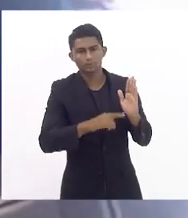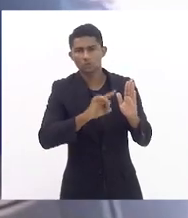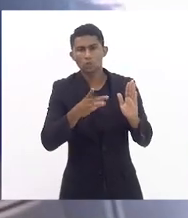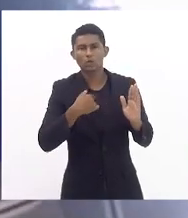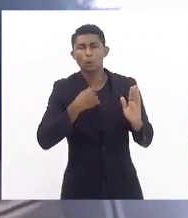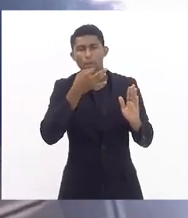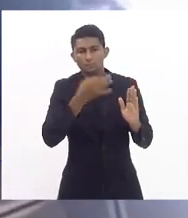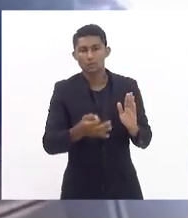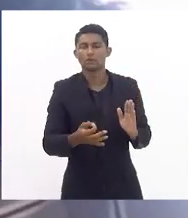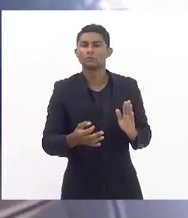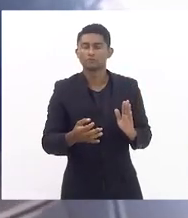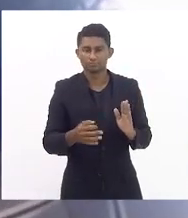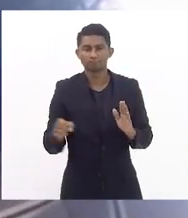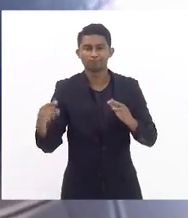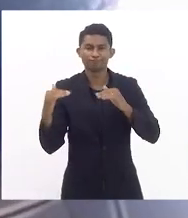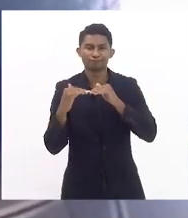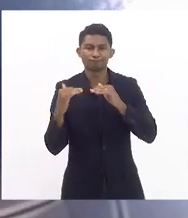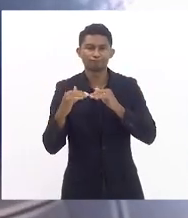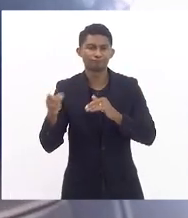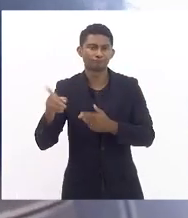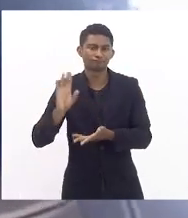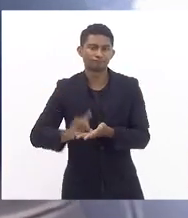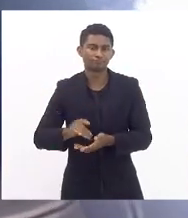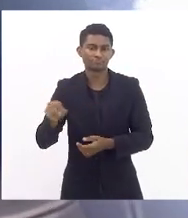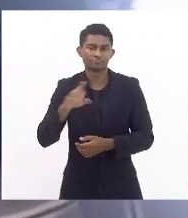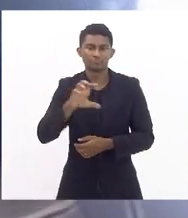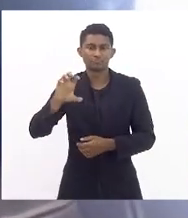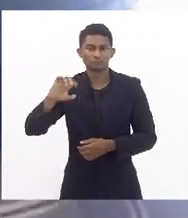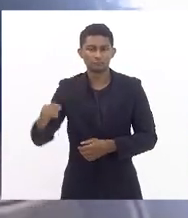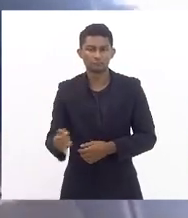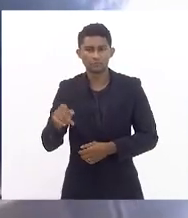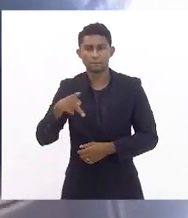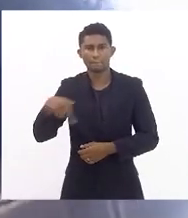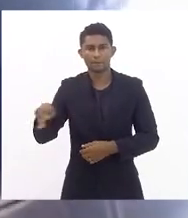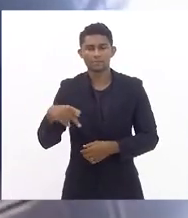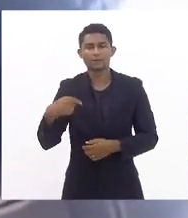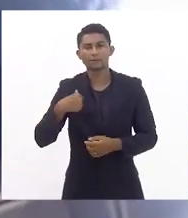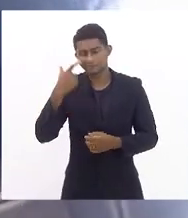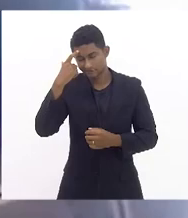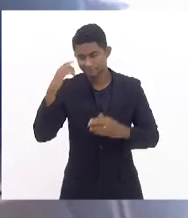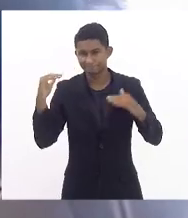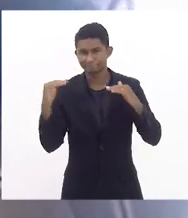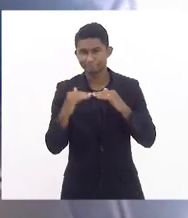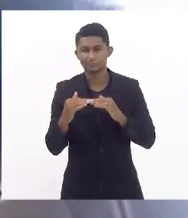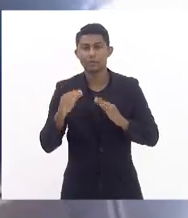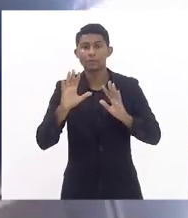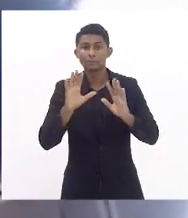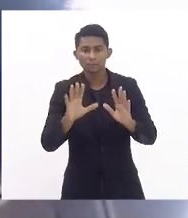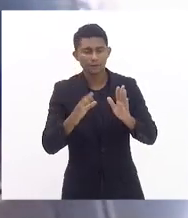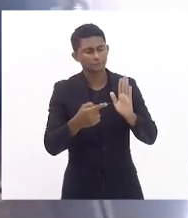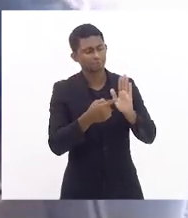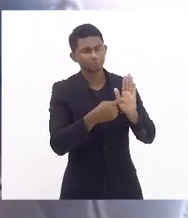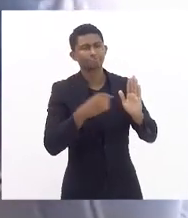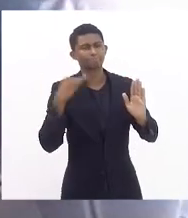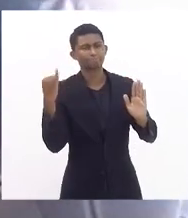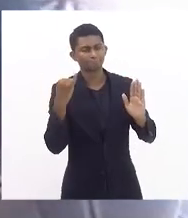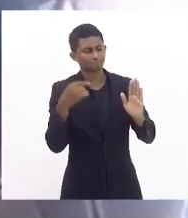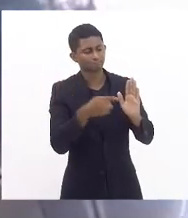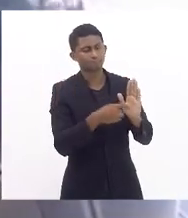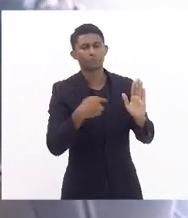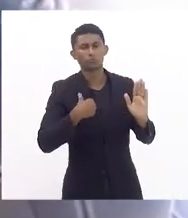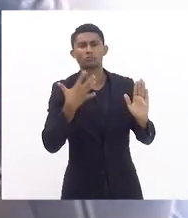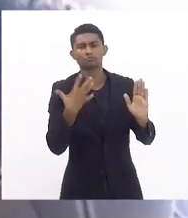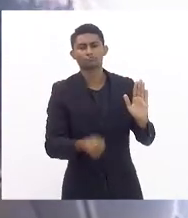que, de fato, é coerente o que falou o presidente da CCJ. Mas, no mérito, extremamente favorável, porque